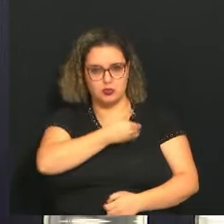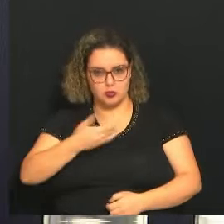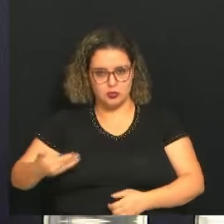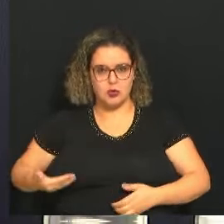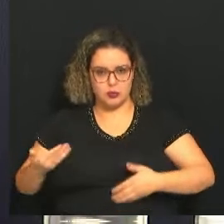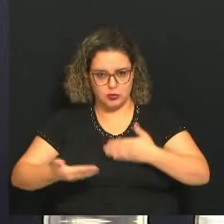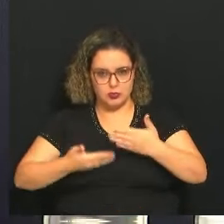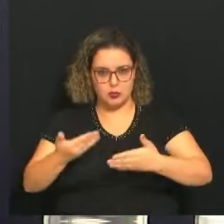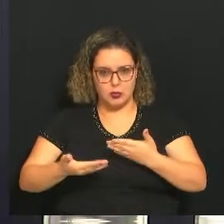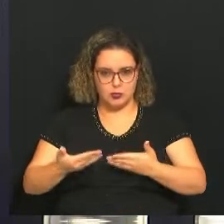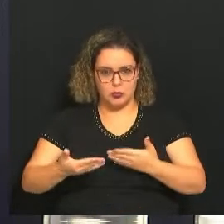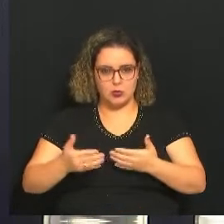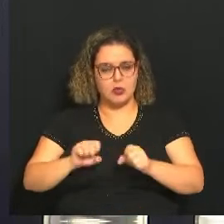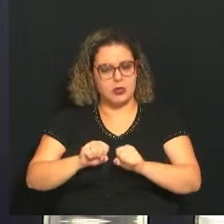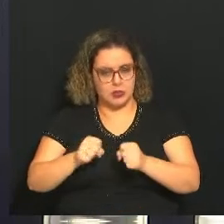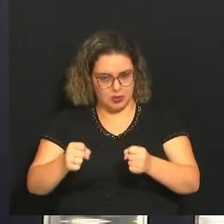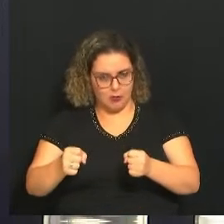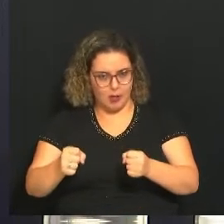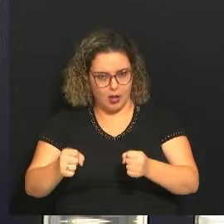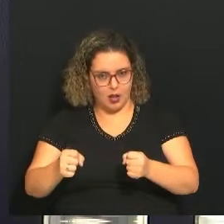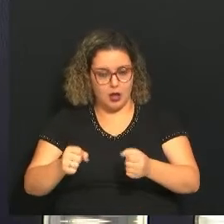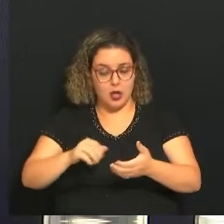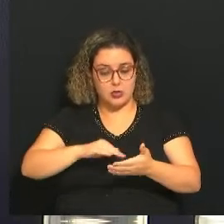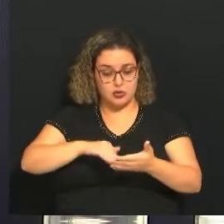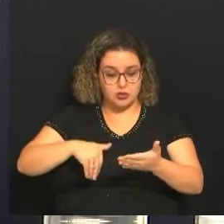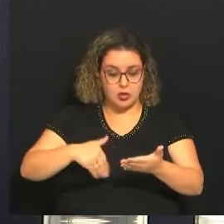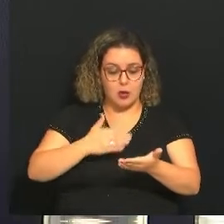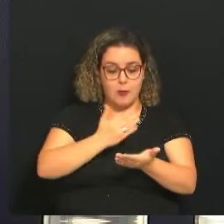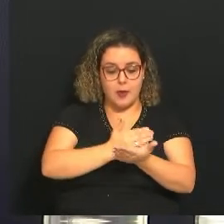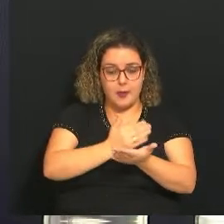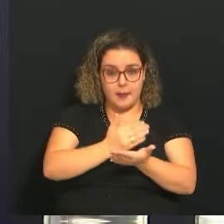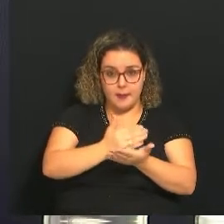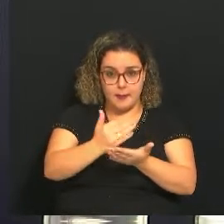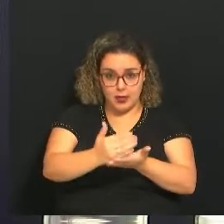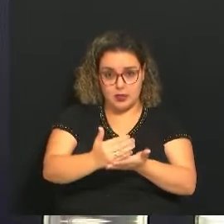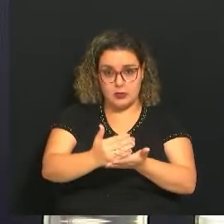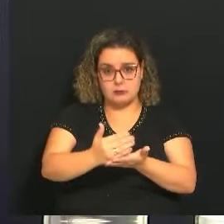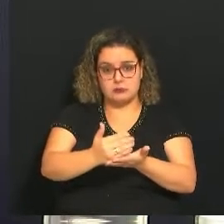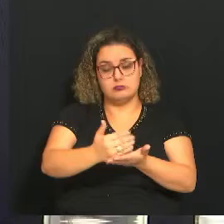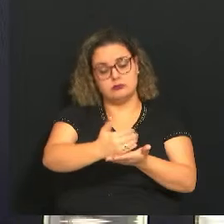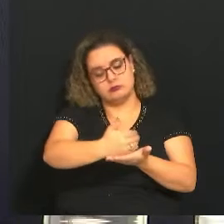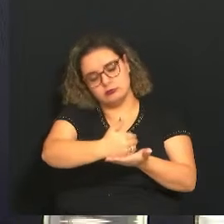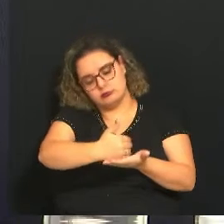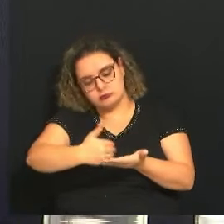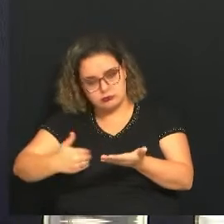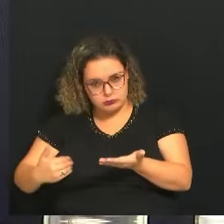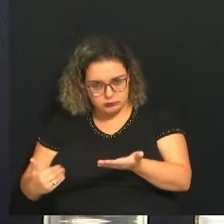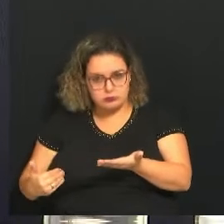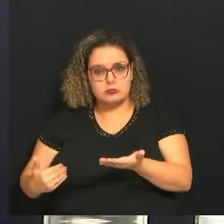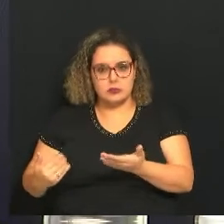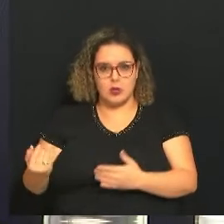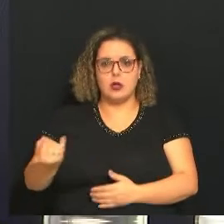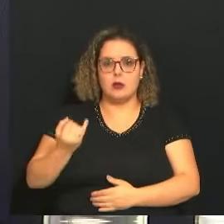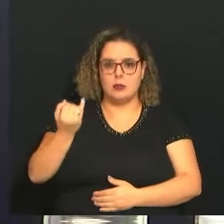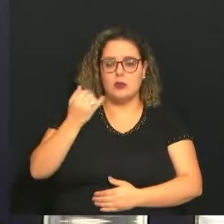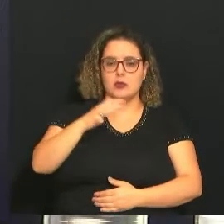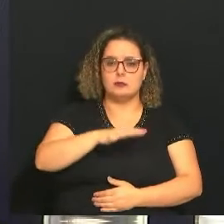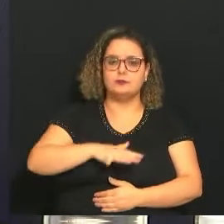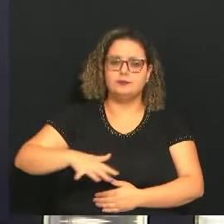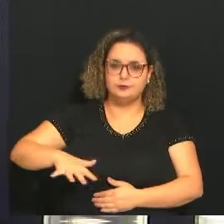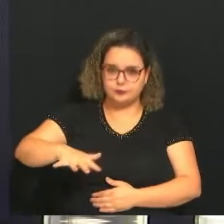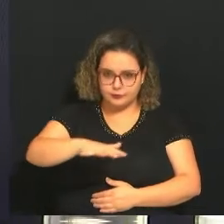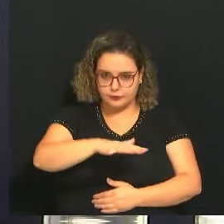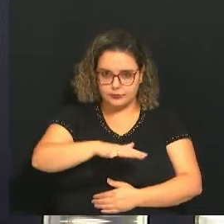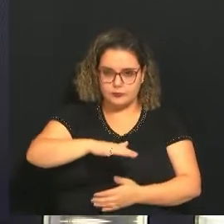fazem é retirar o financiamento, né? Desfinanciar esse importante setor, né? É